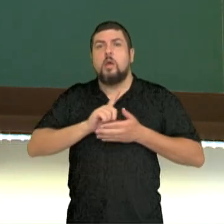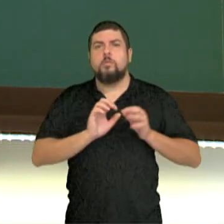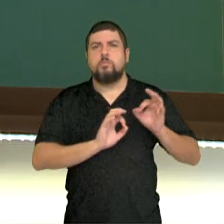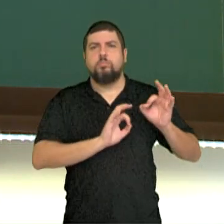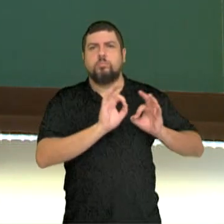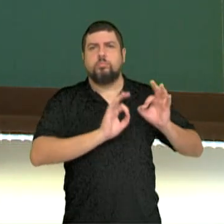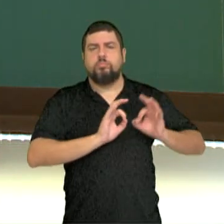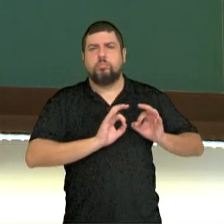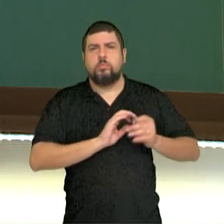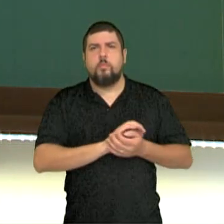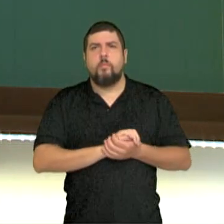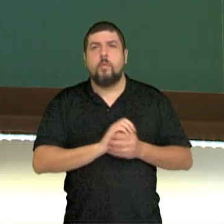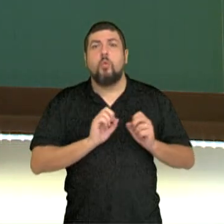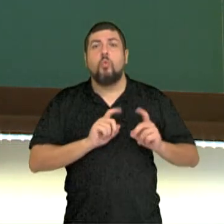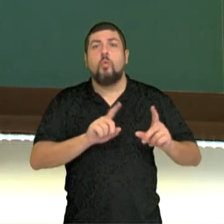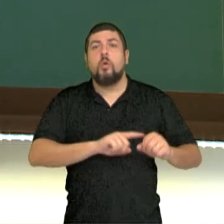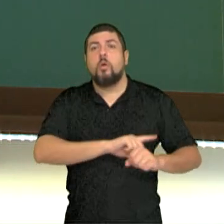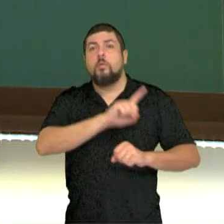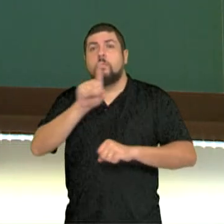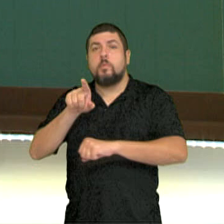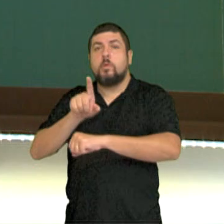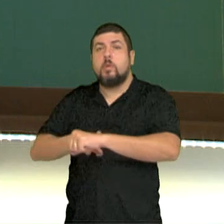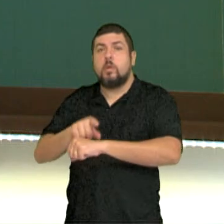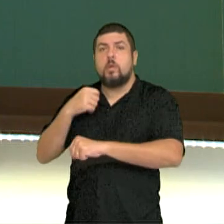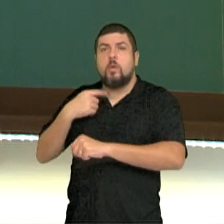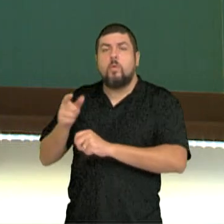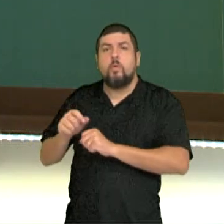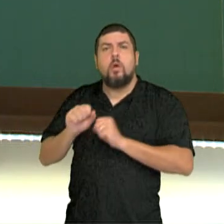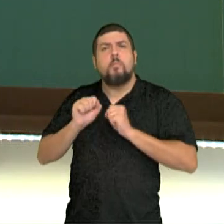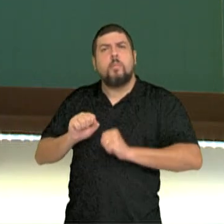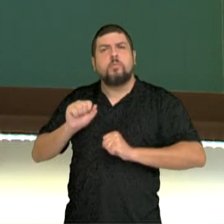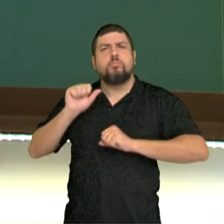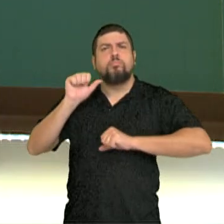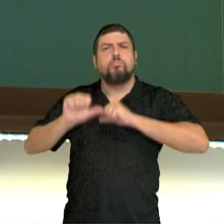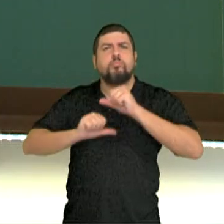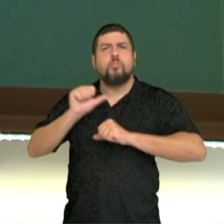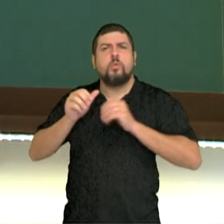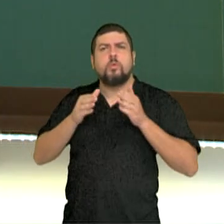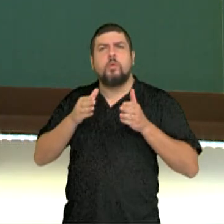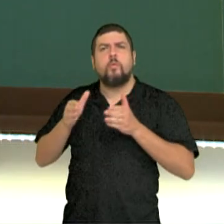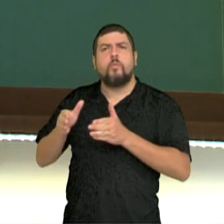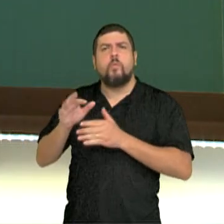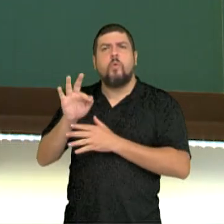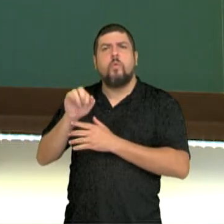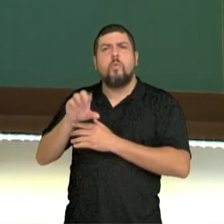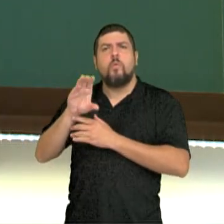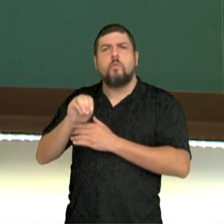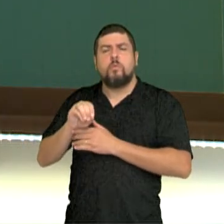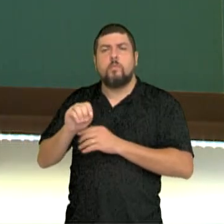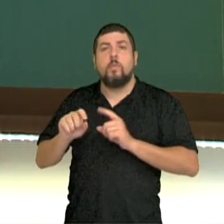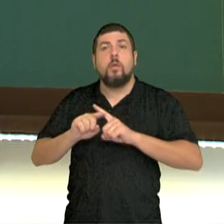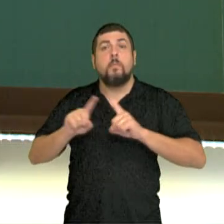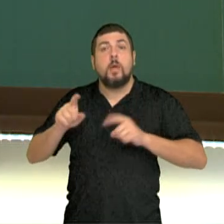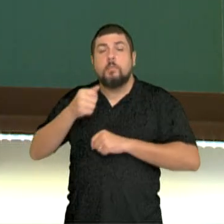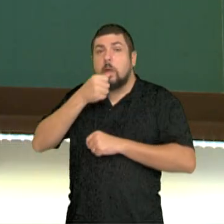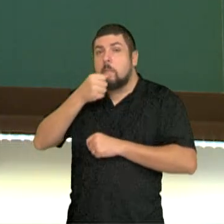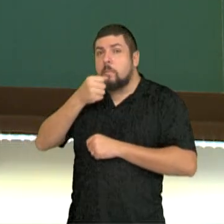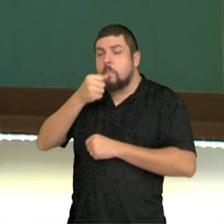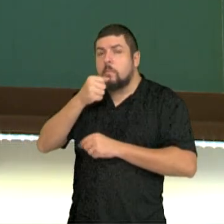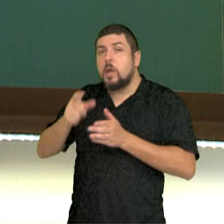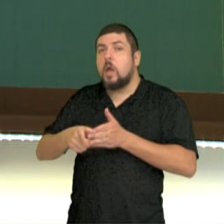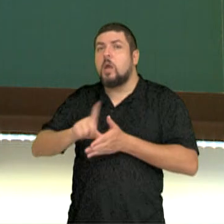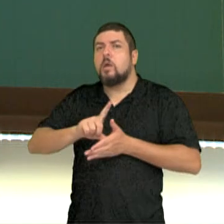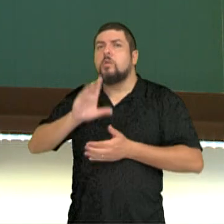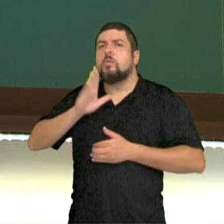lá no momento da entrevista ela não possa mudar o foco, mas quando você vai fazer uma entrevista, você já tem em mente o que você vai